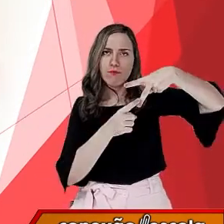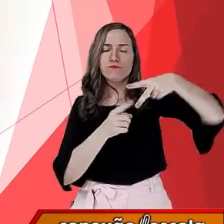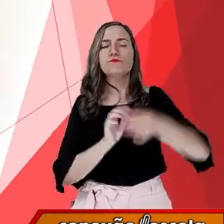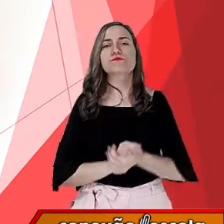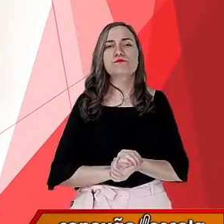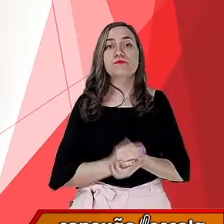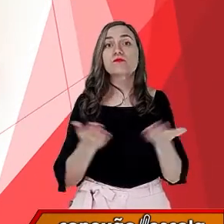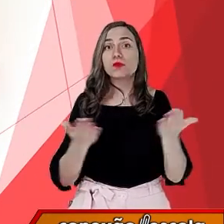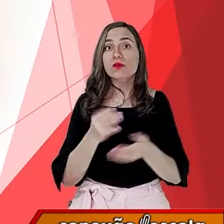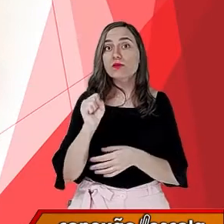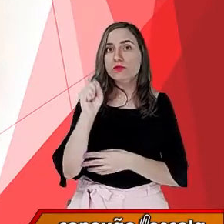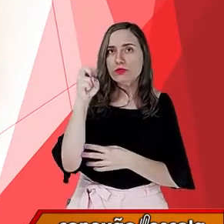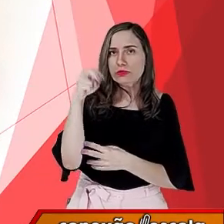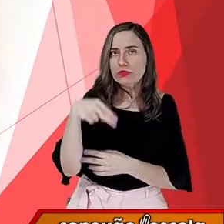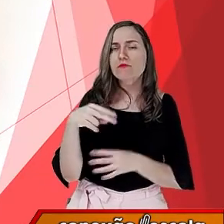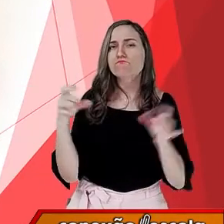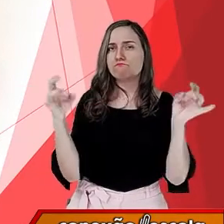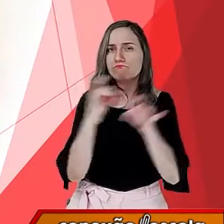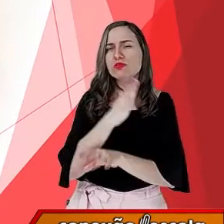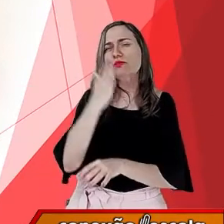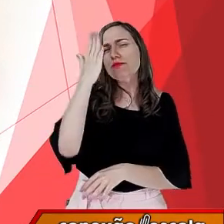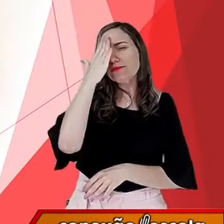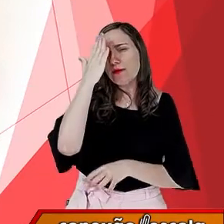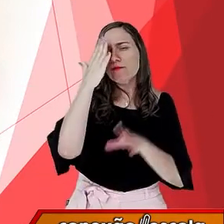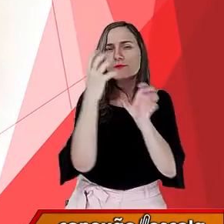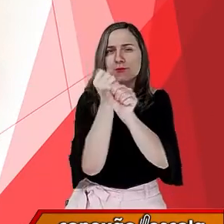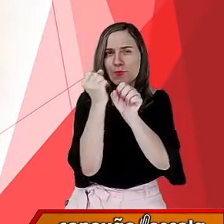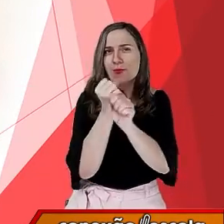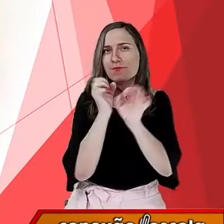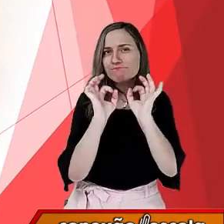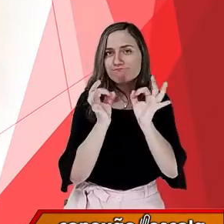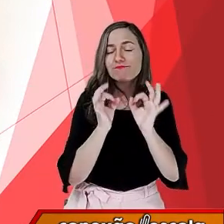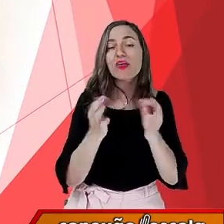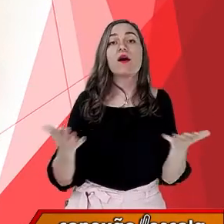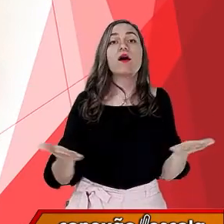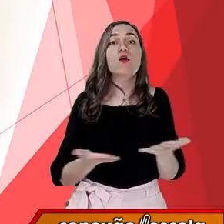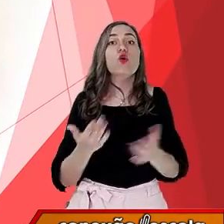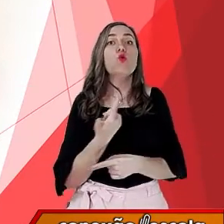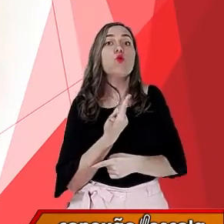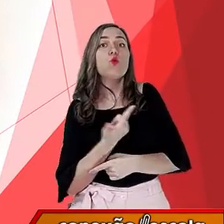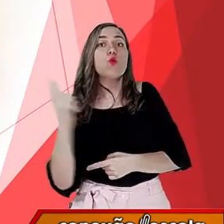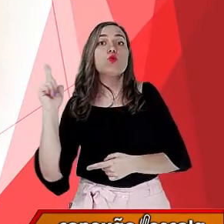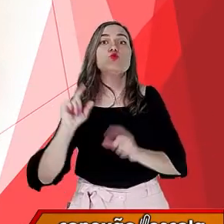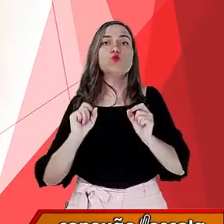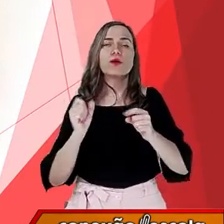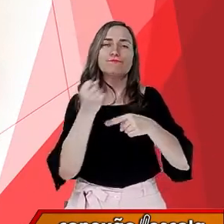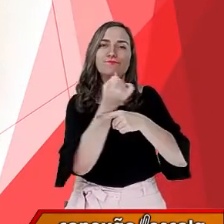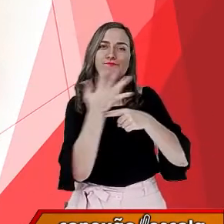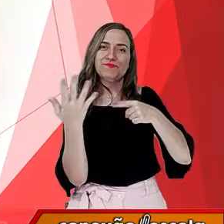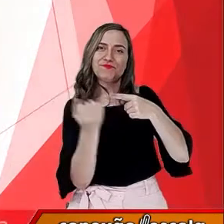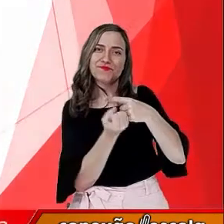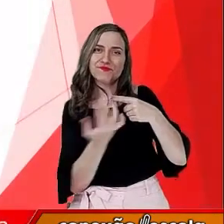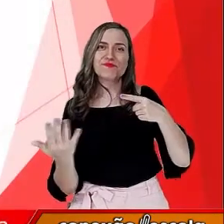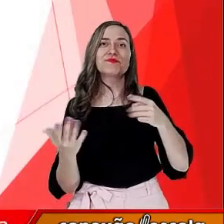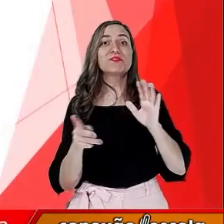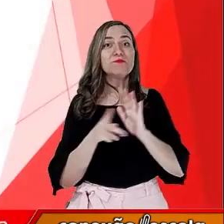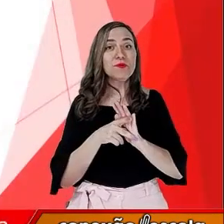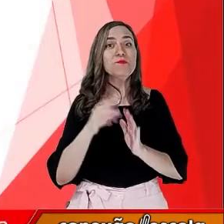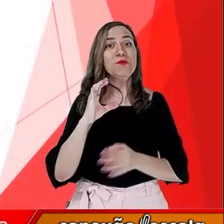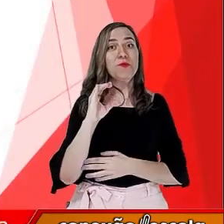seno e como calcular a razão seno de um triângulo retângulo, vamos partir para a próxima razão trigonométrica, que é